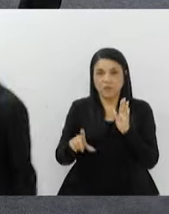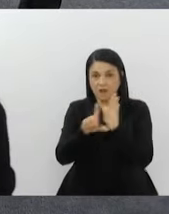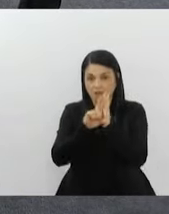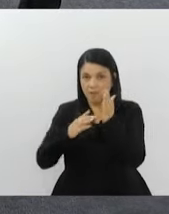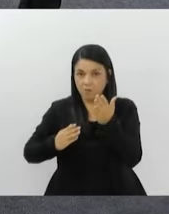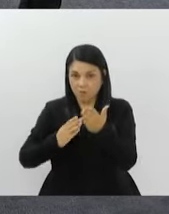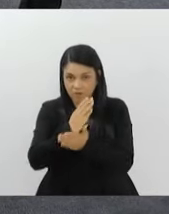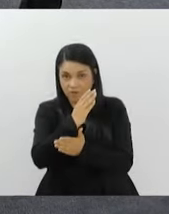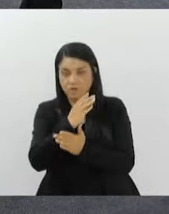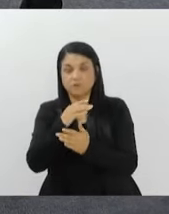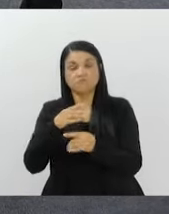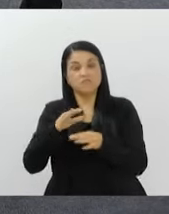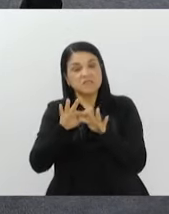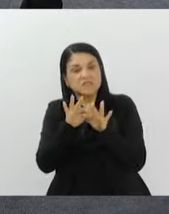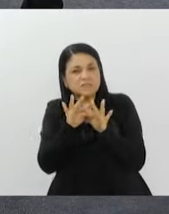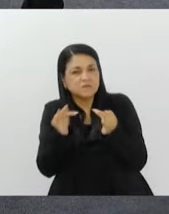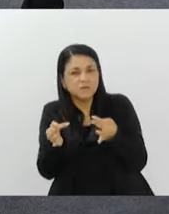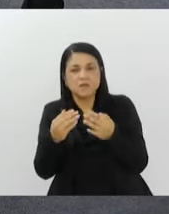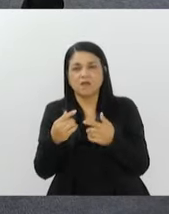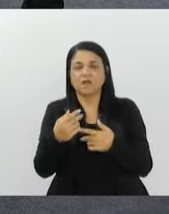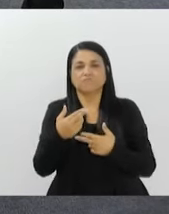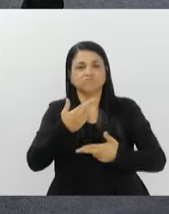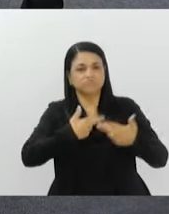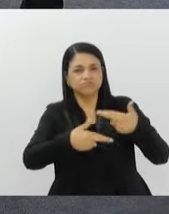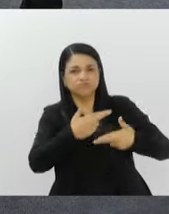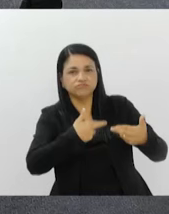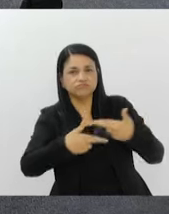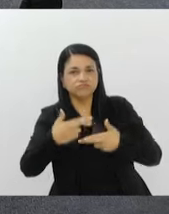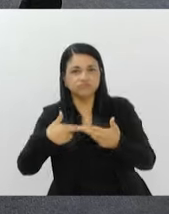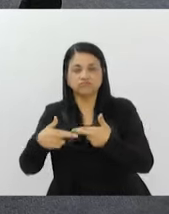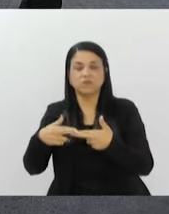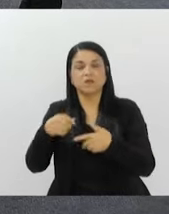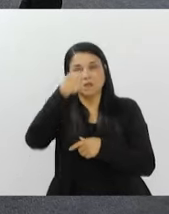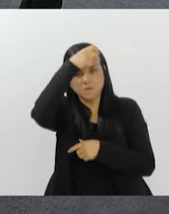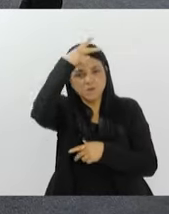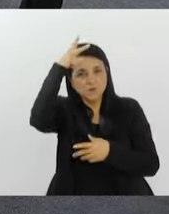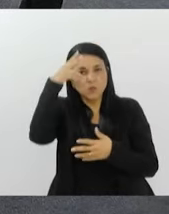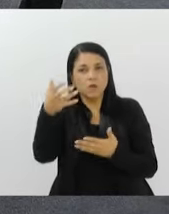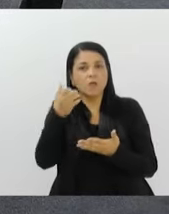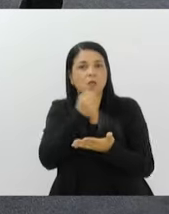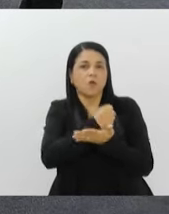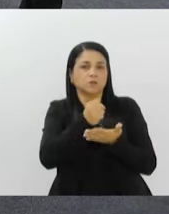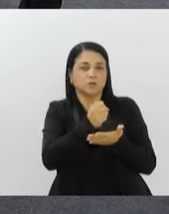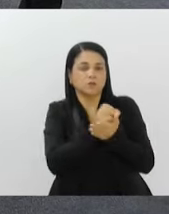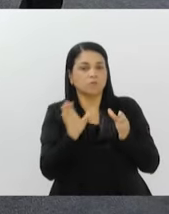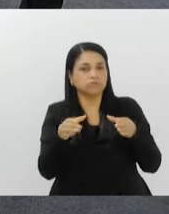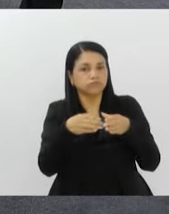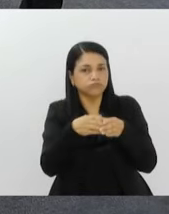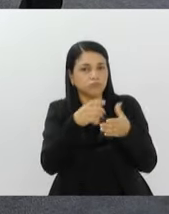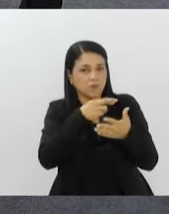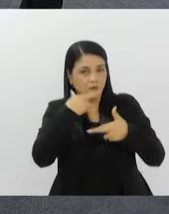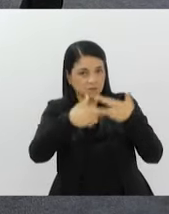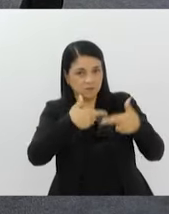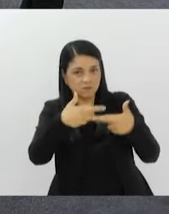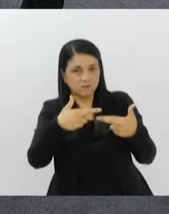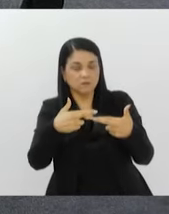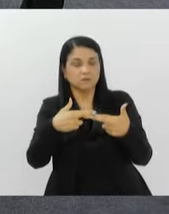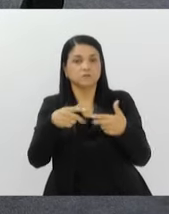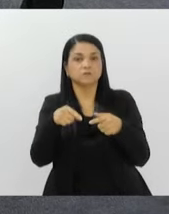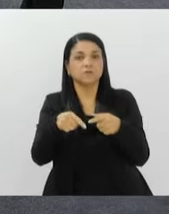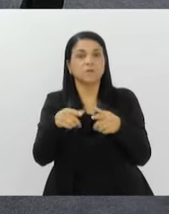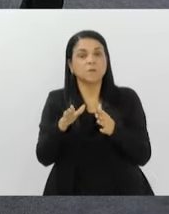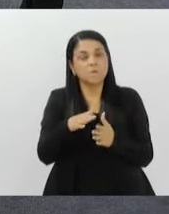a vida das cooperativas e das prefeituras que querem contratar cooperativas para melhorar a coleta